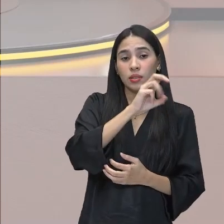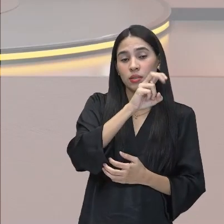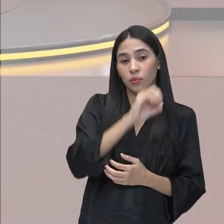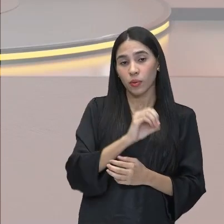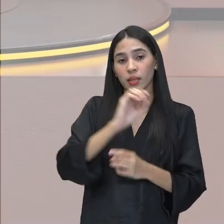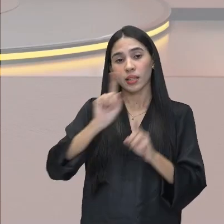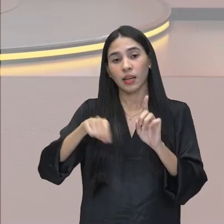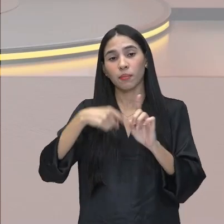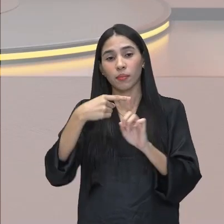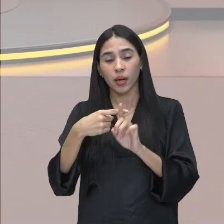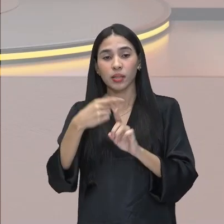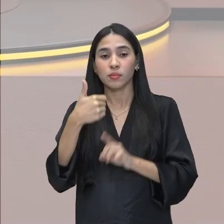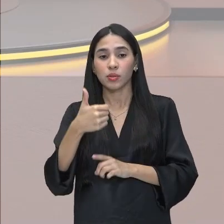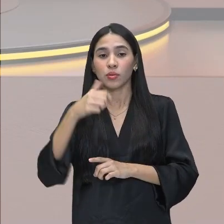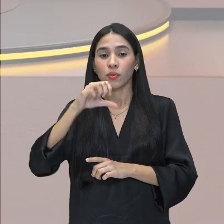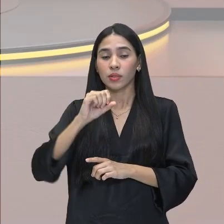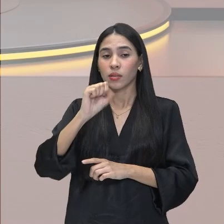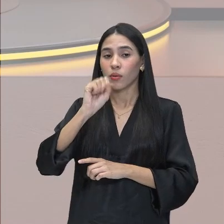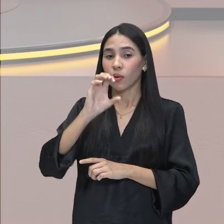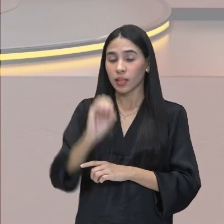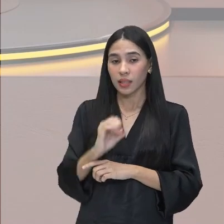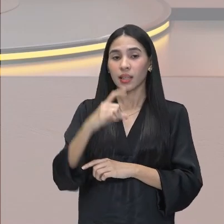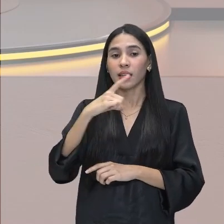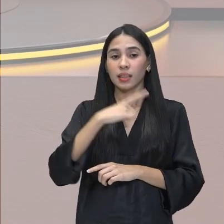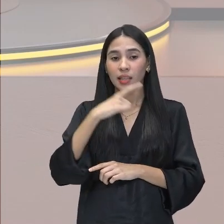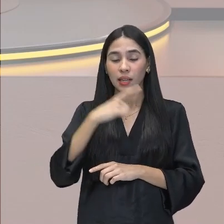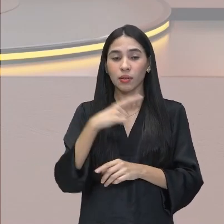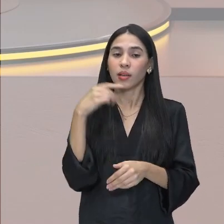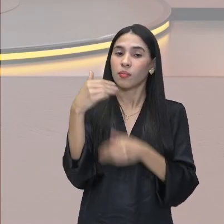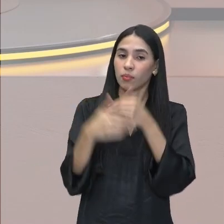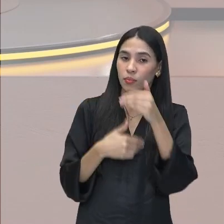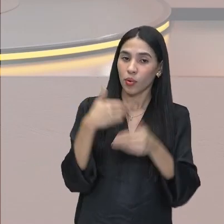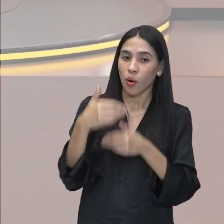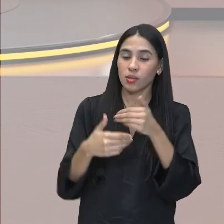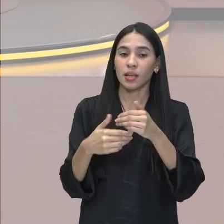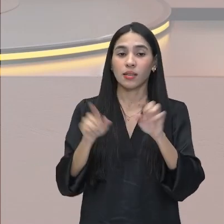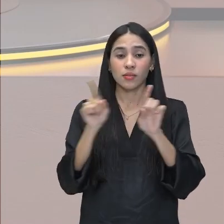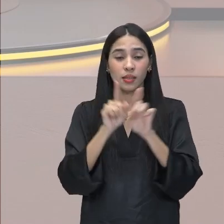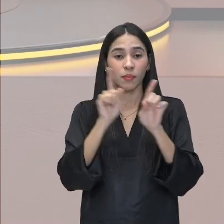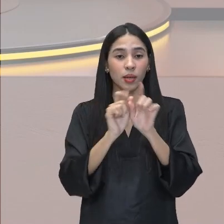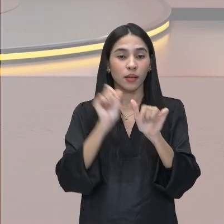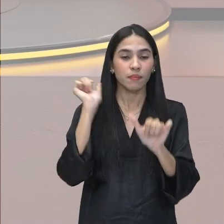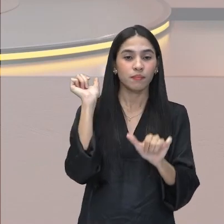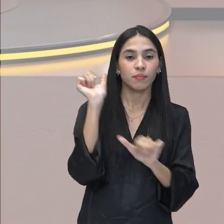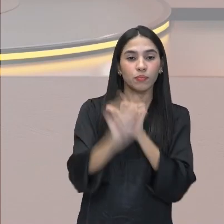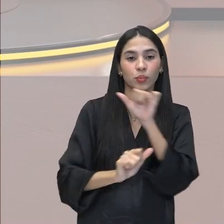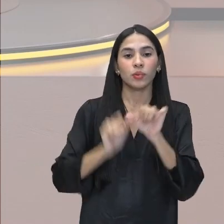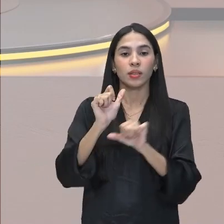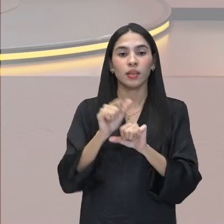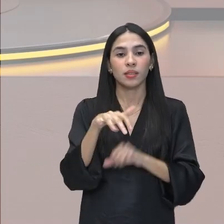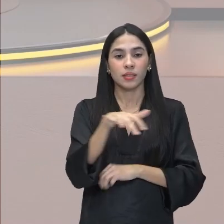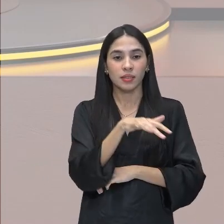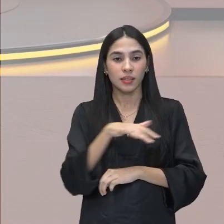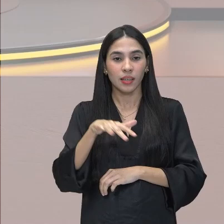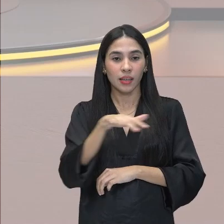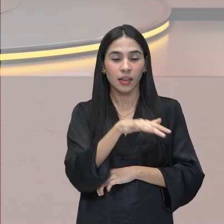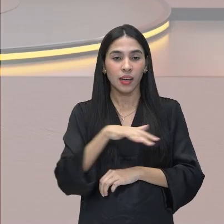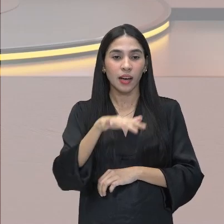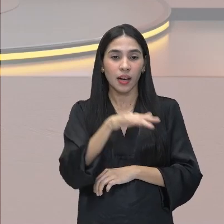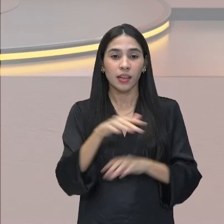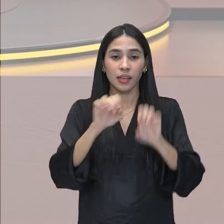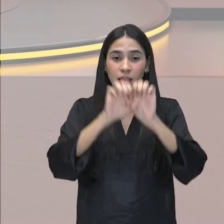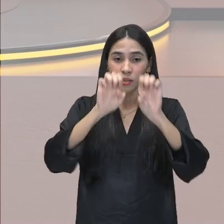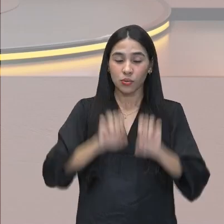1950 e 1980, nós temos aí esse processo, essa mudança, né, na